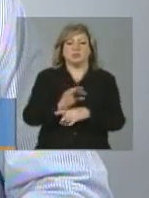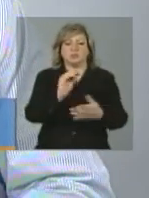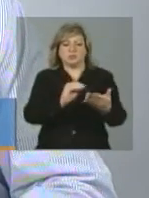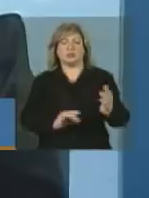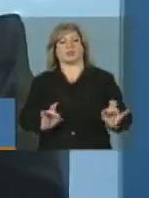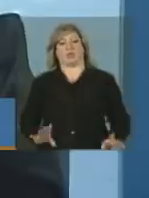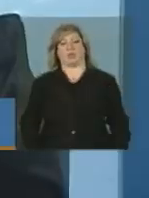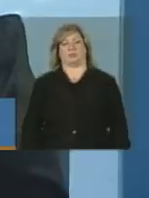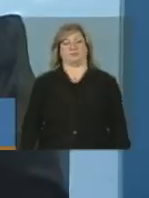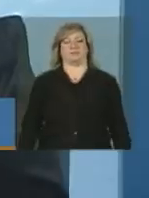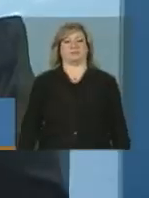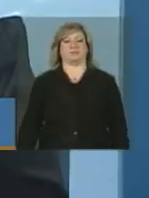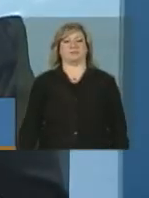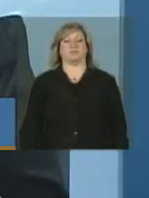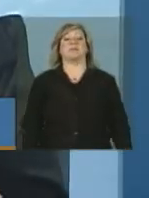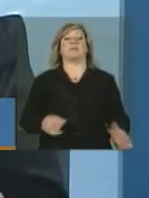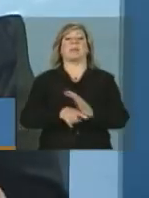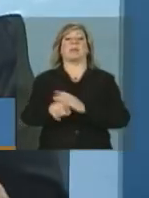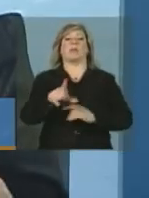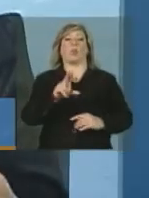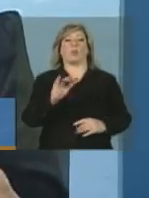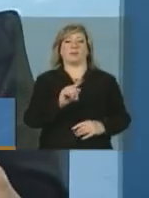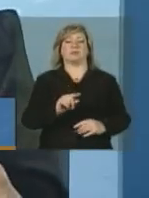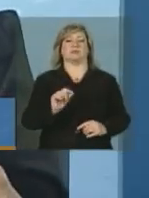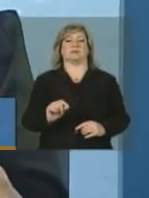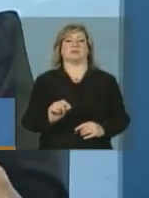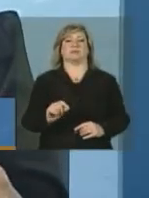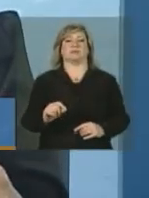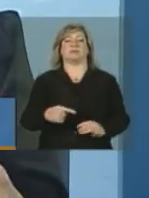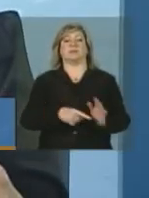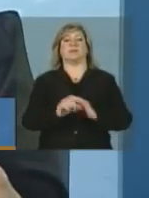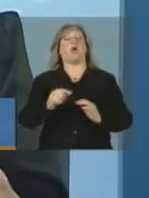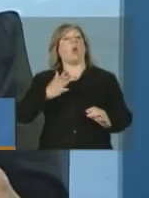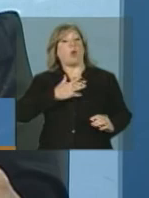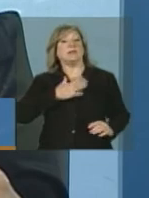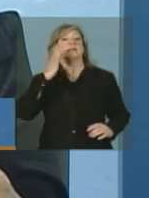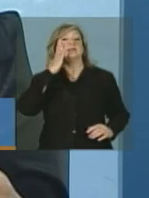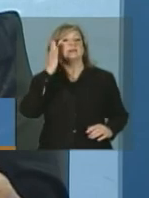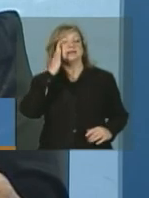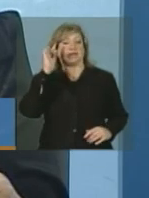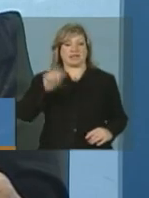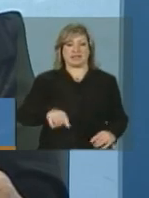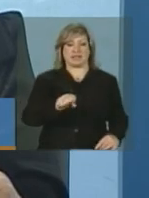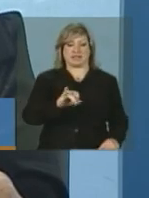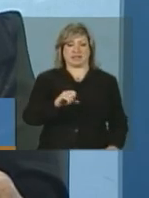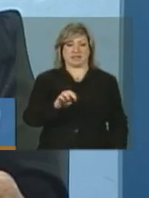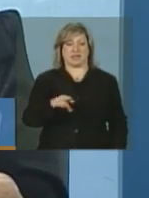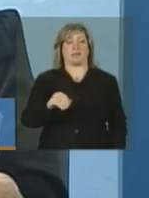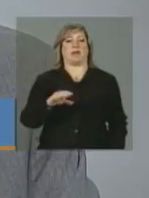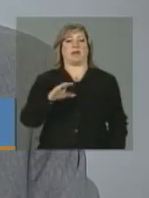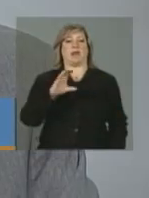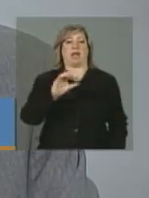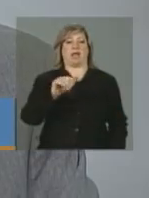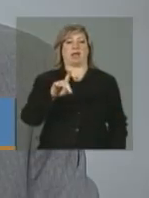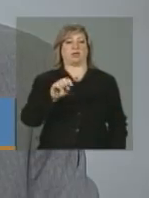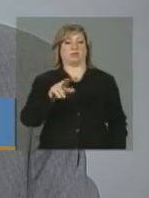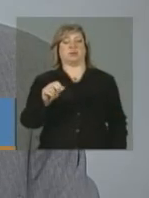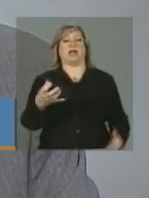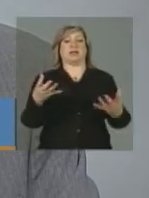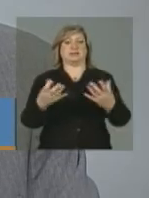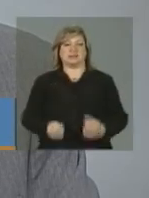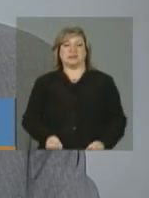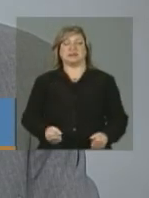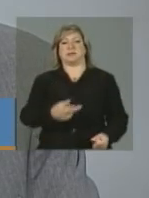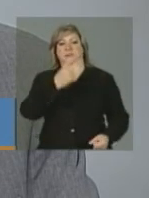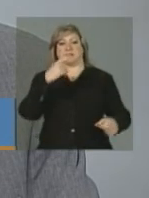preenchimento. Luiz, gostaria de saber se o sistema CadSuas aceita um profissional técnico, como, por exemplo, um